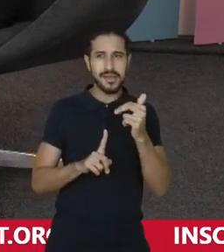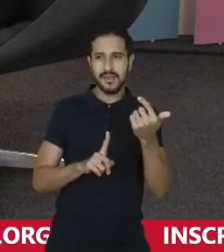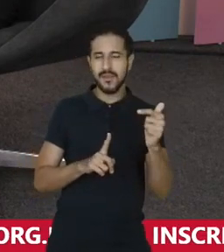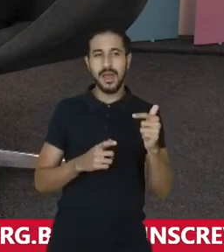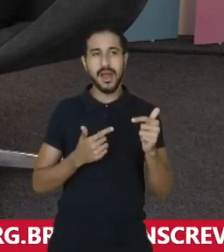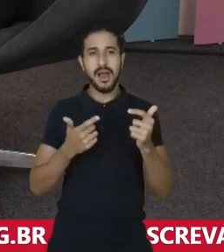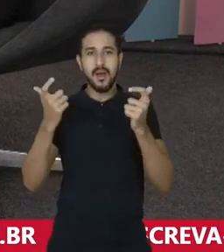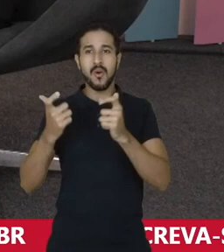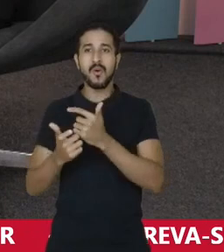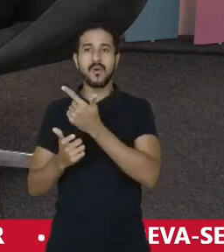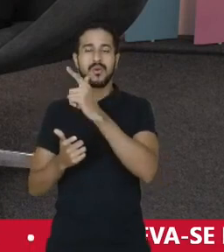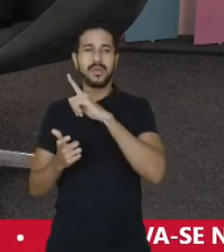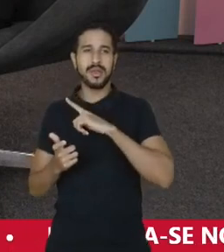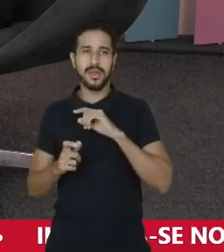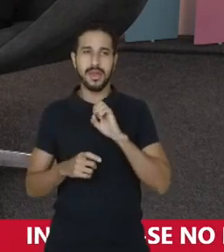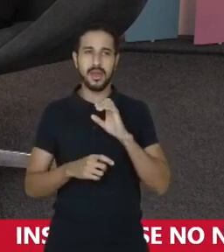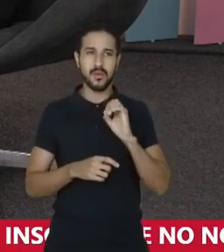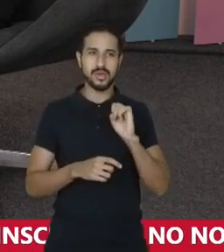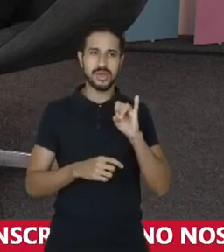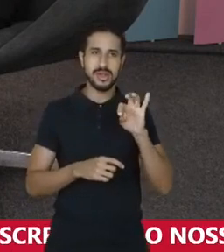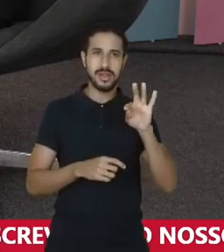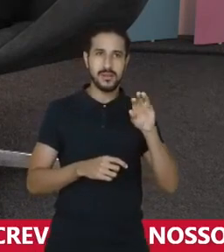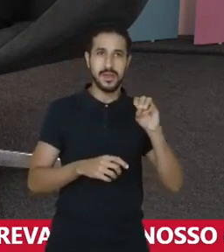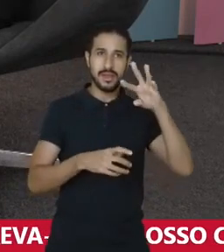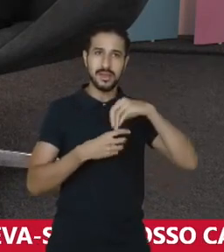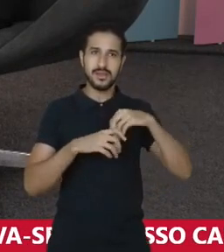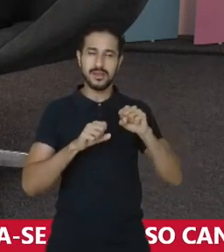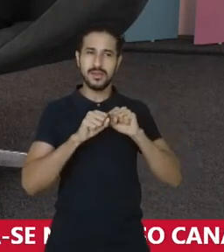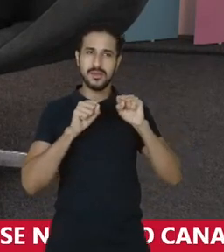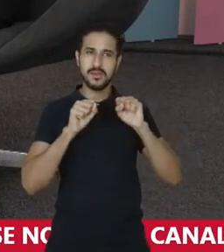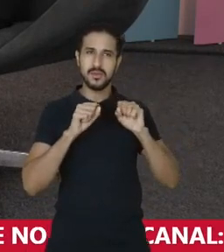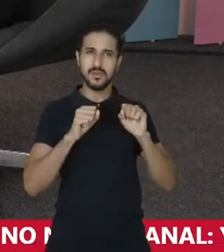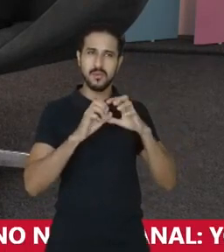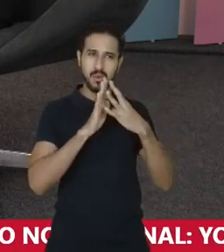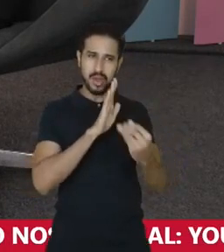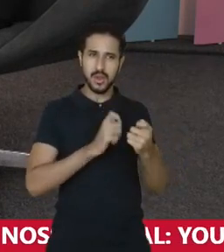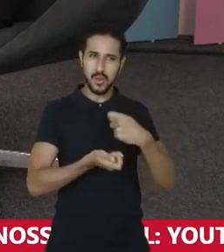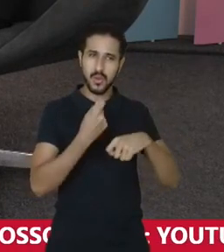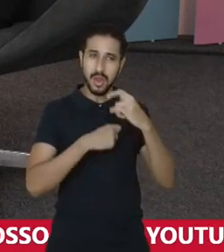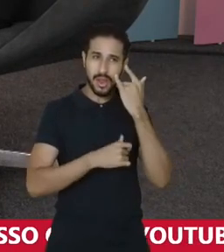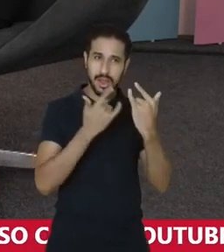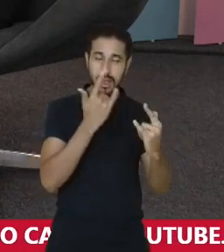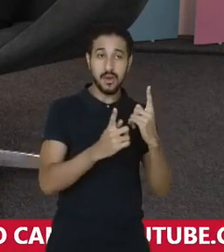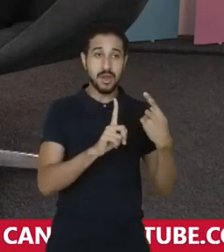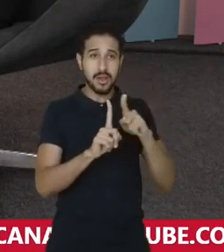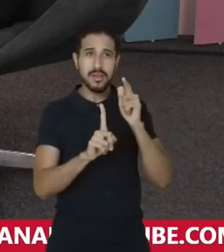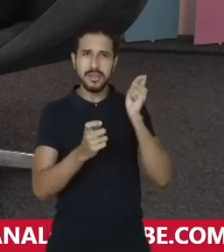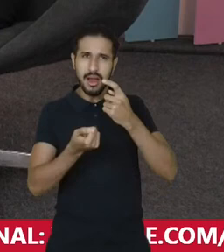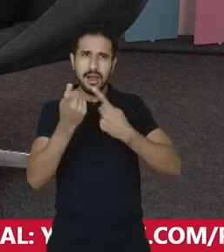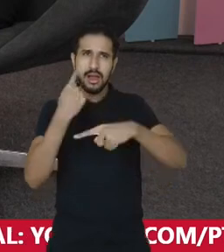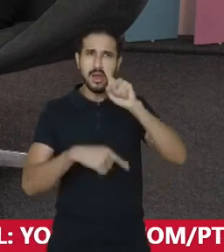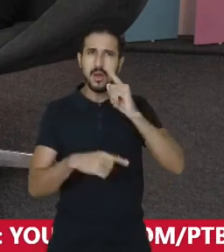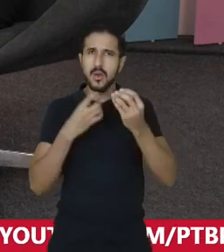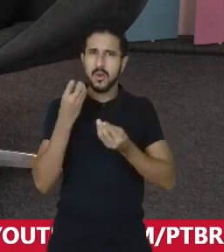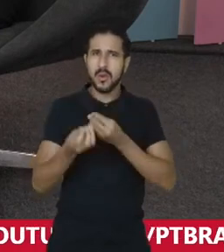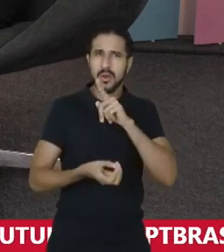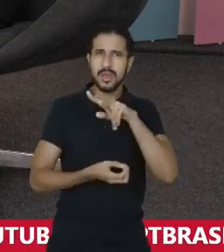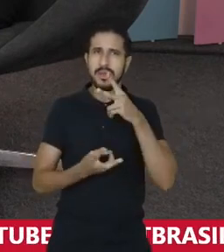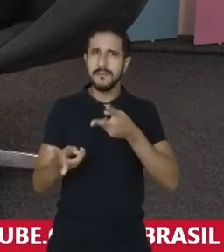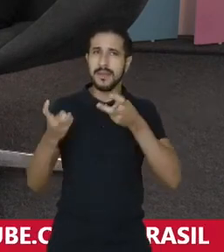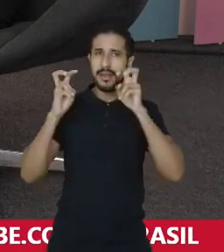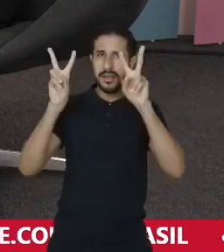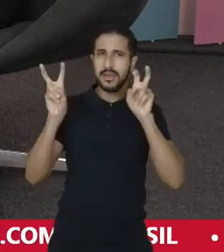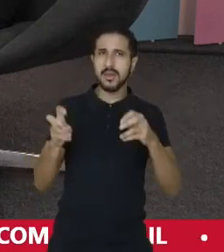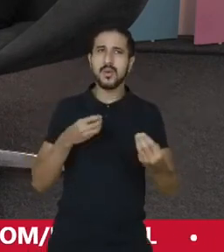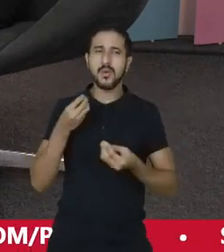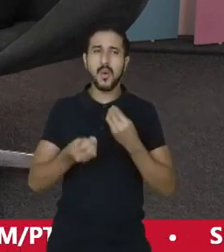onde o outro existe. Um ecossocialismo dentro de um sistema capitalista é um desafio a ser vencido. Como que você enxerga